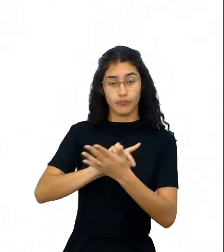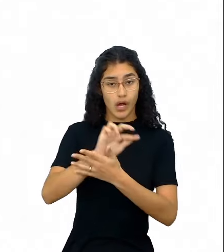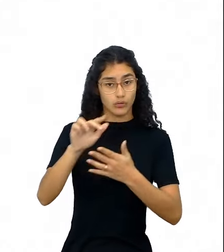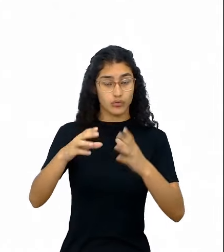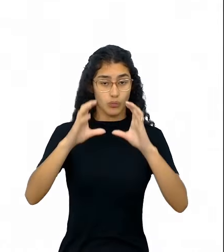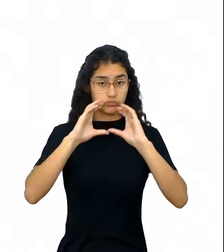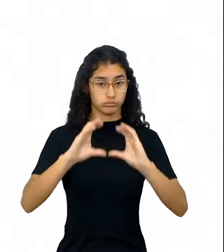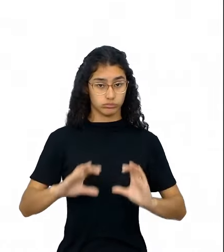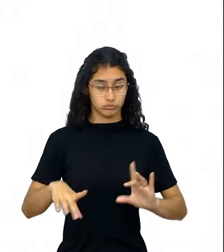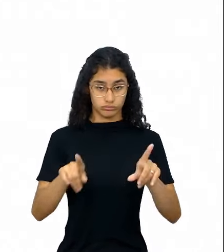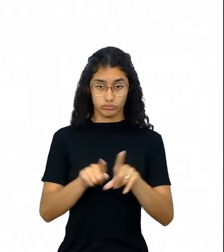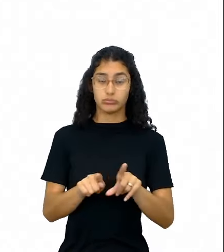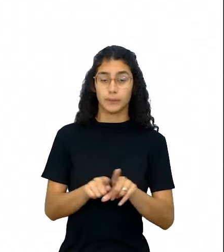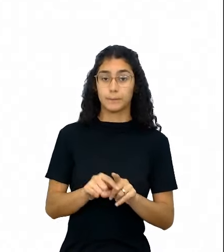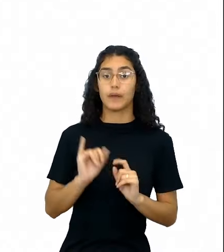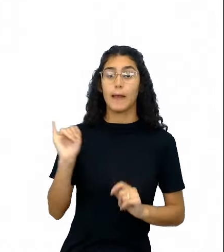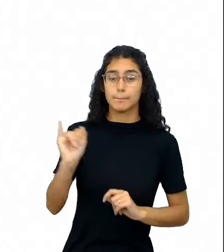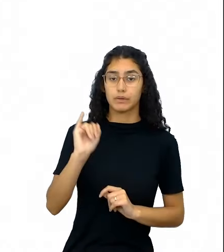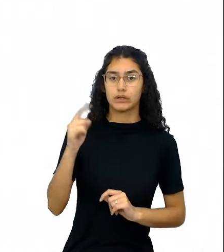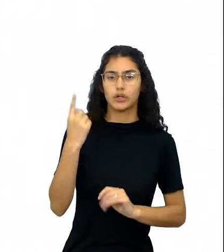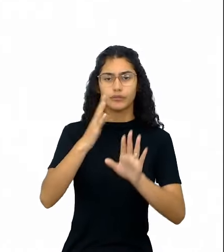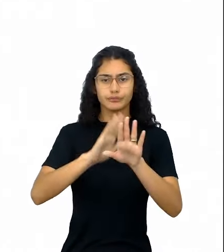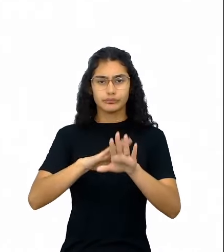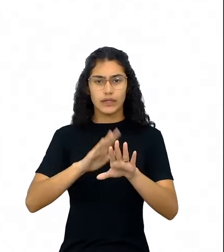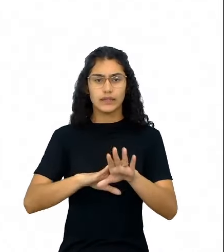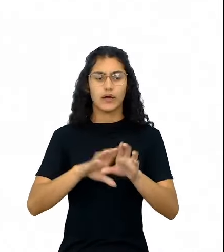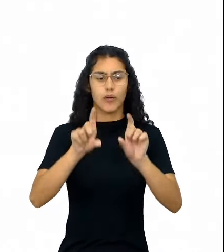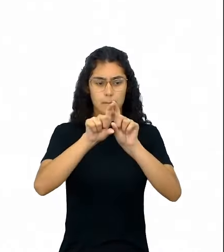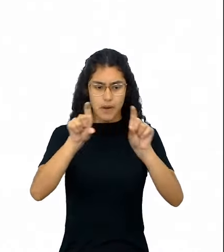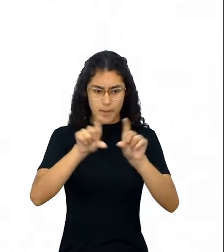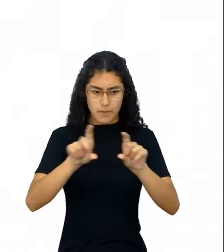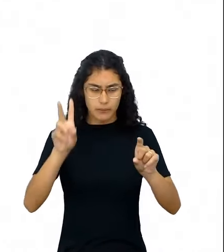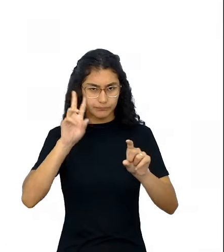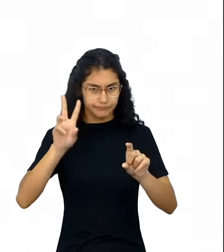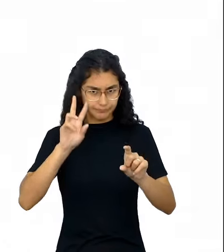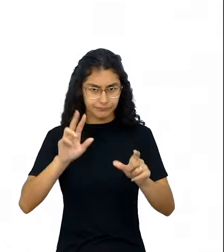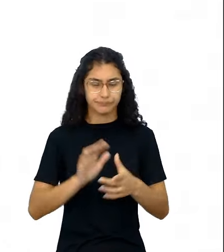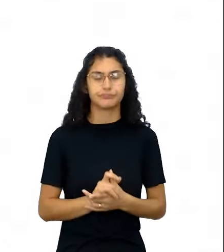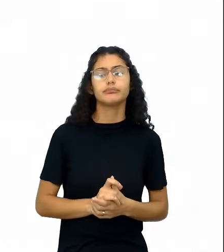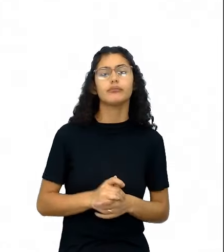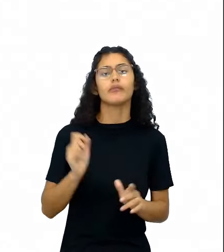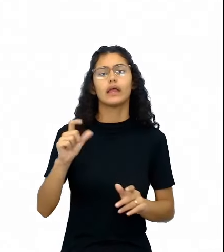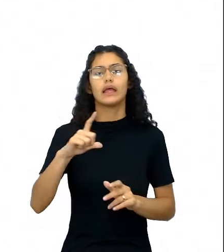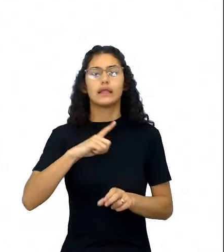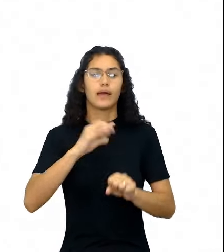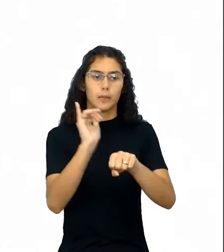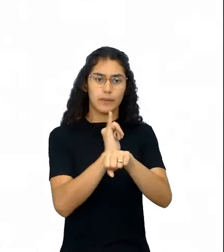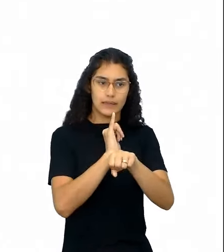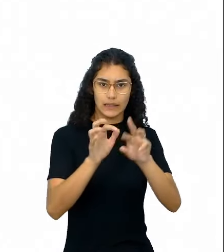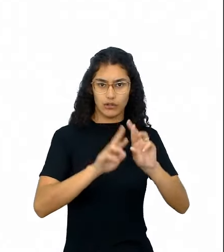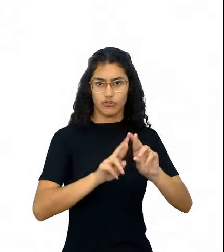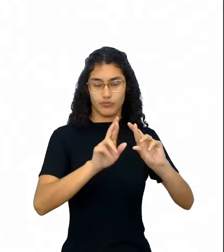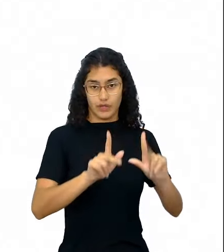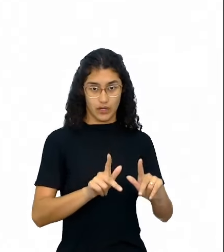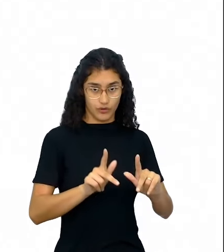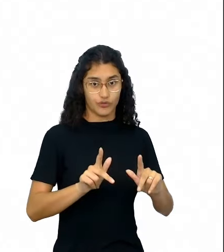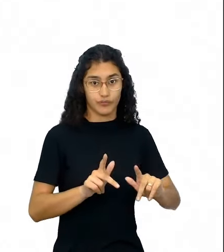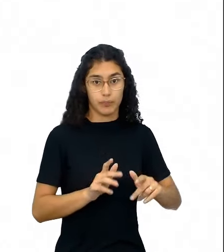como cidadãos. Então, é importante, quando a gente vai tratar de histórias em quadrinhos, que ele terá uma estratégia diferente